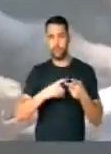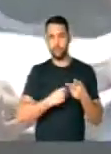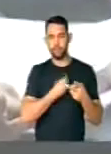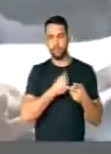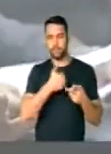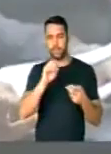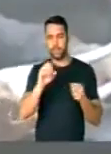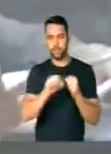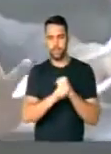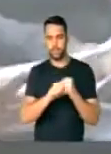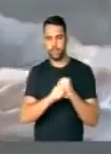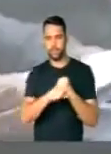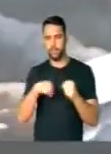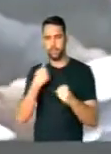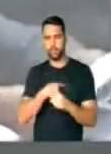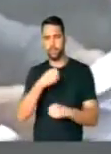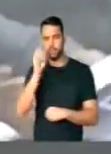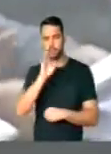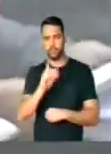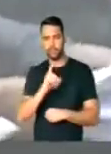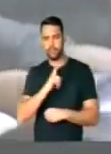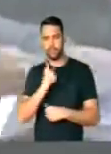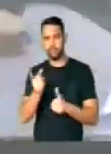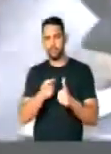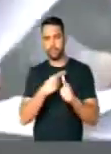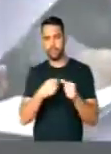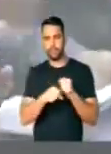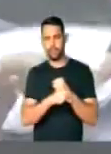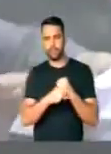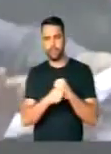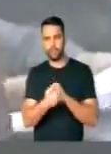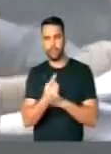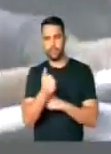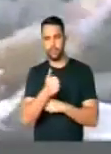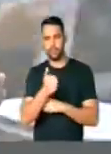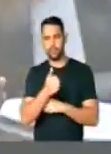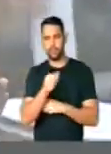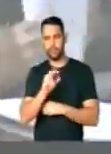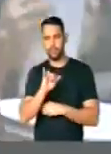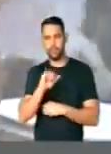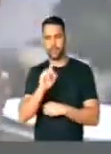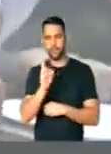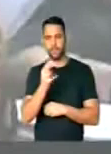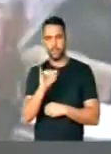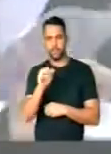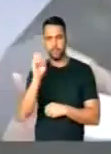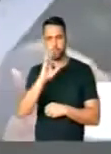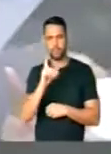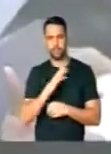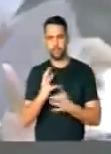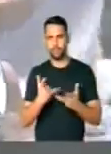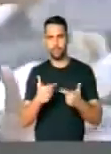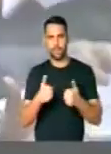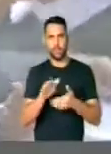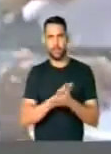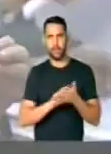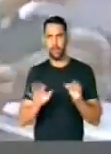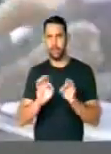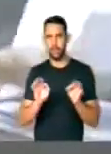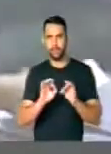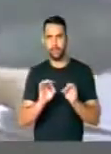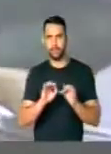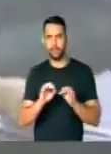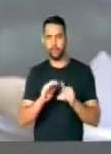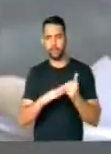anos em nosso país é o primeiro ano que o idh do nosso país não melhora o